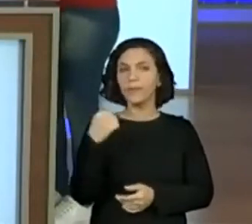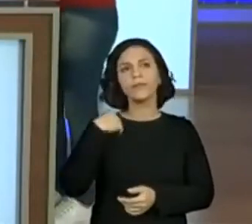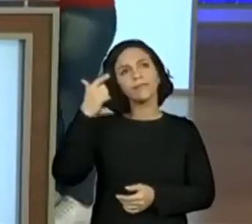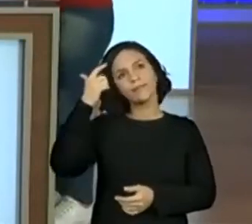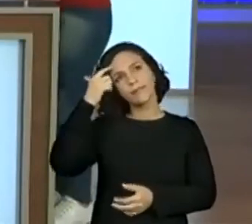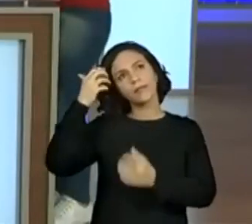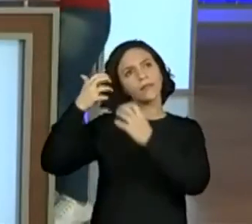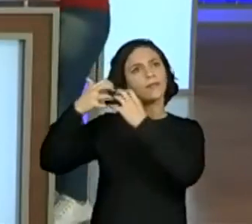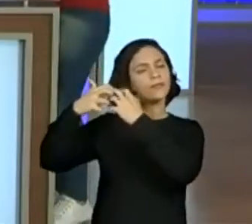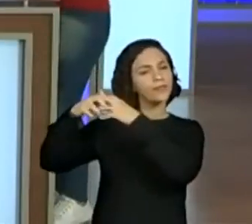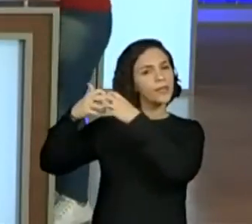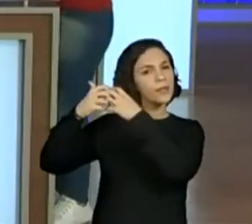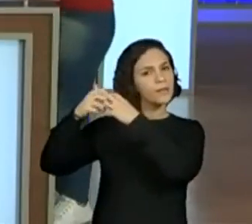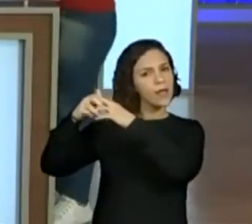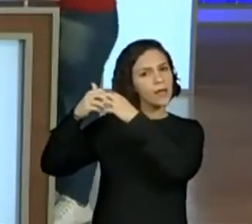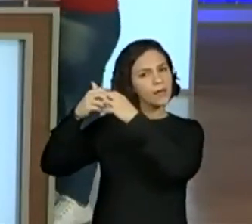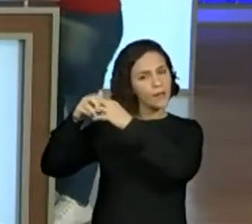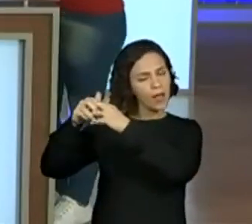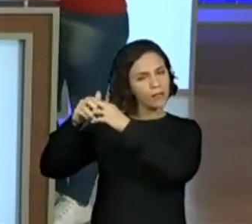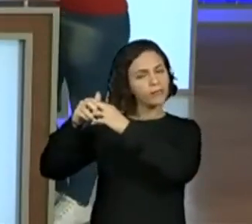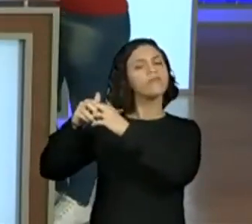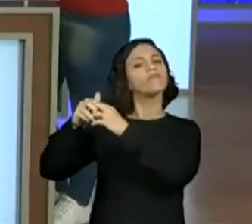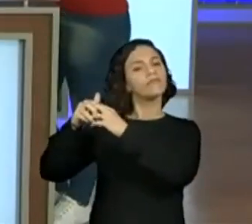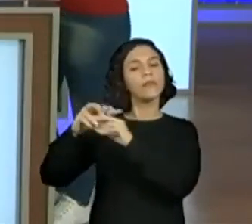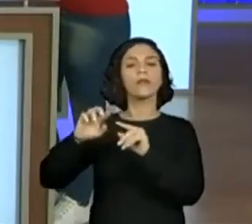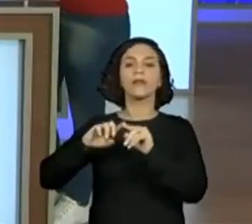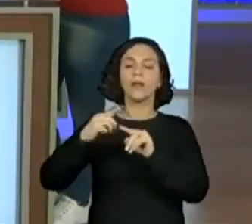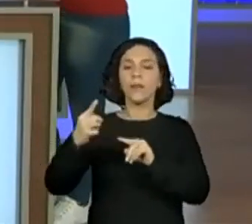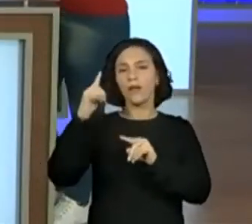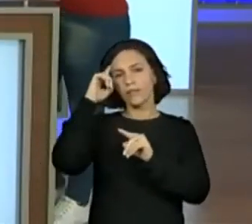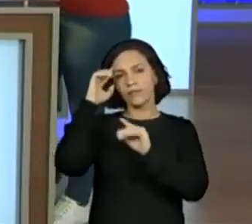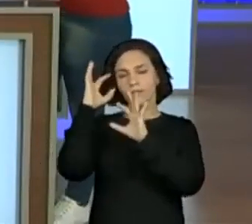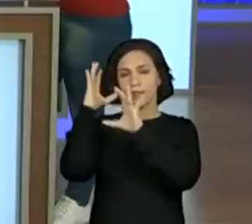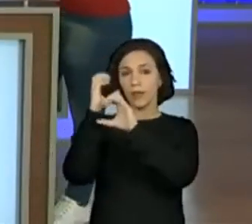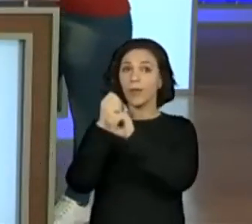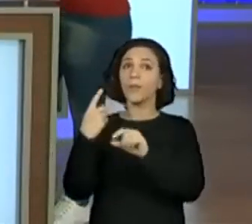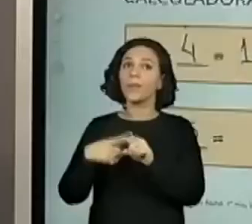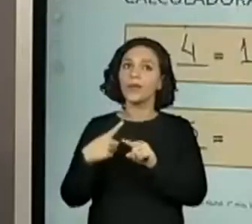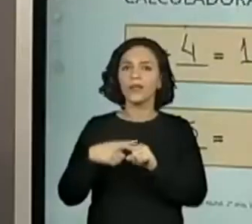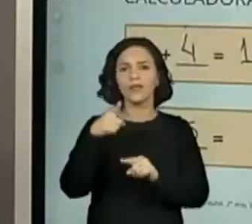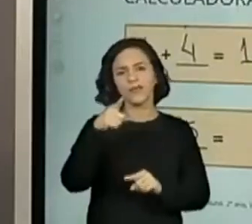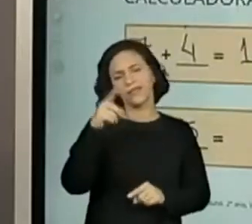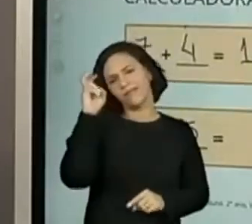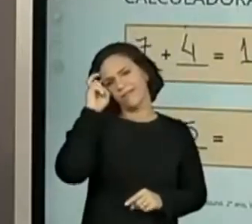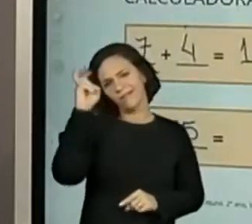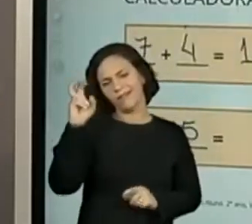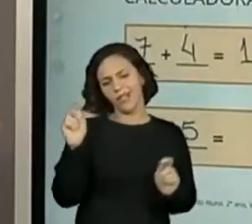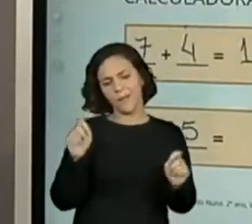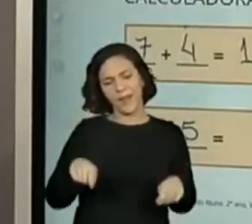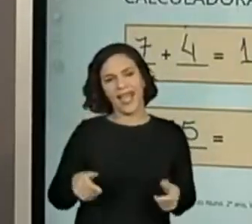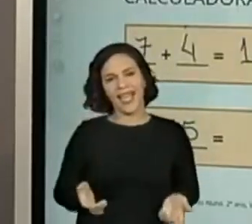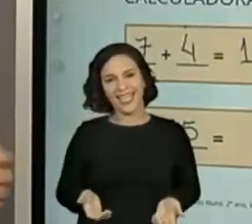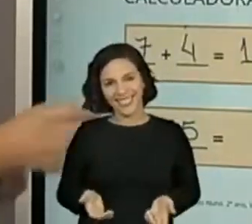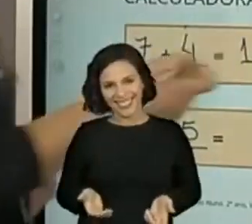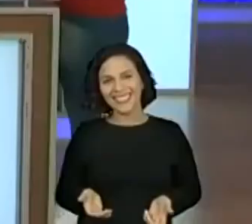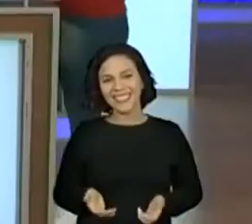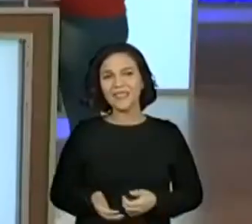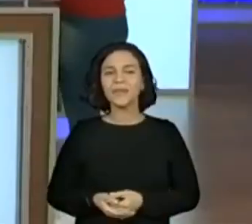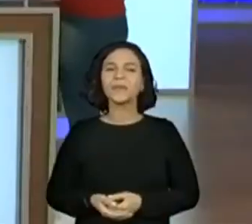pensar sobre a operação, não é? E resolvermos ali através do cálculo mental, porque vocês são super capazes, hein? Então, vamos